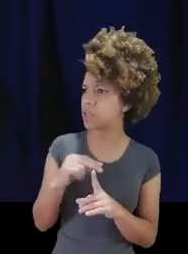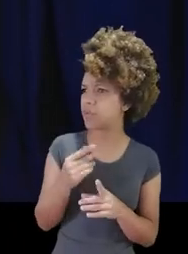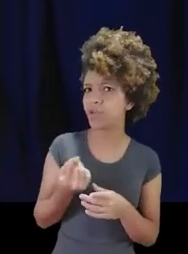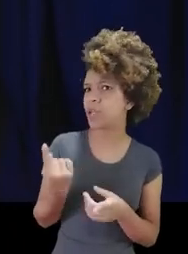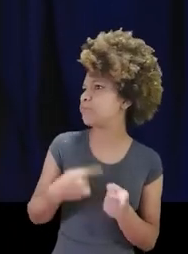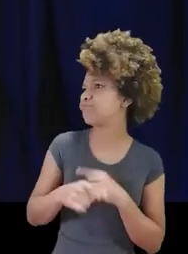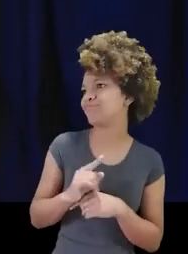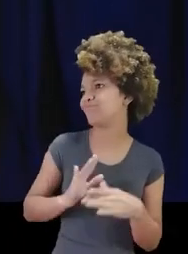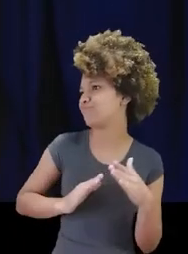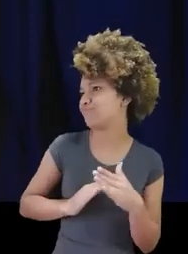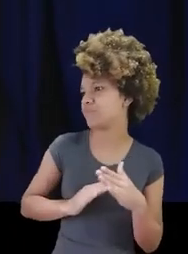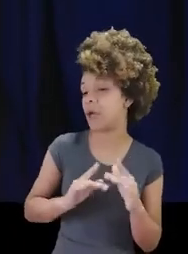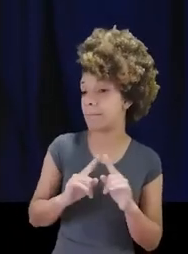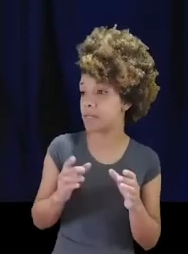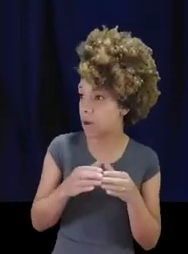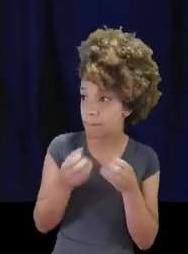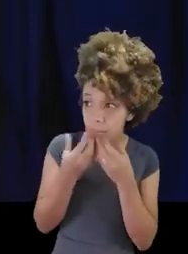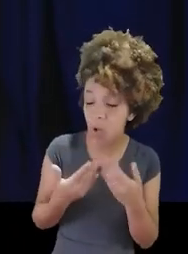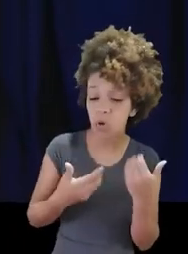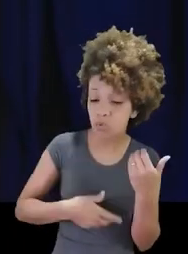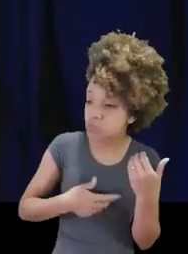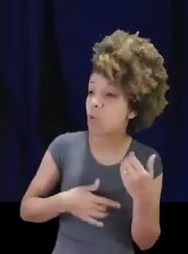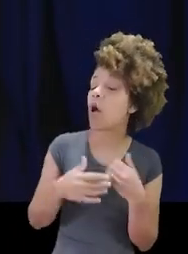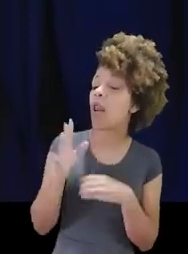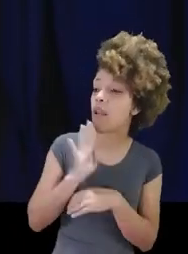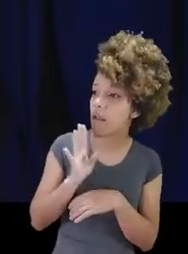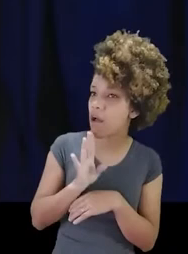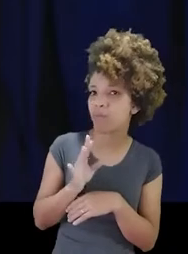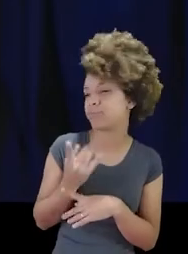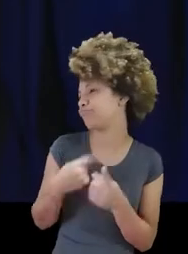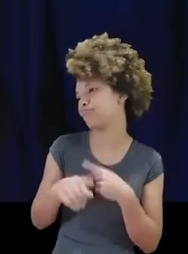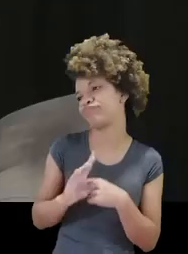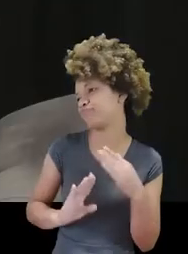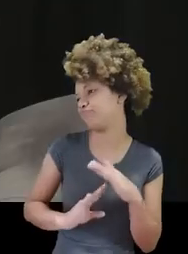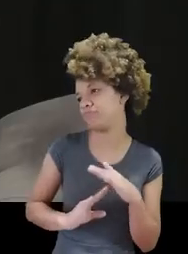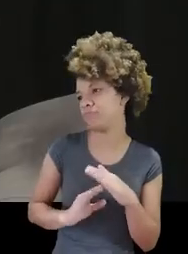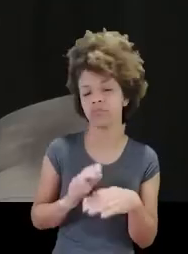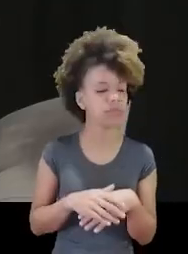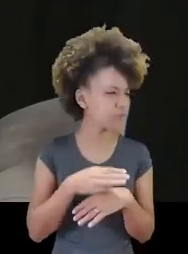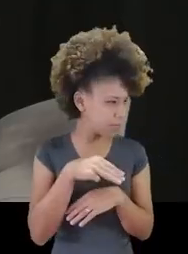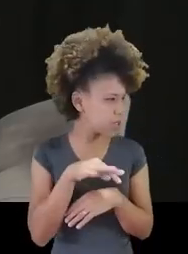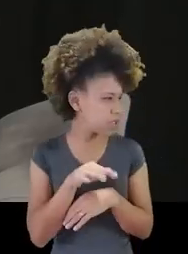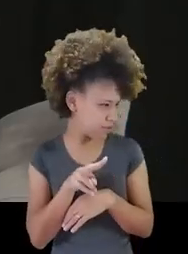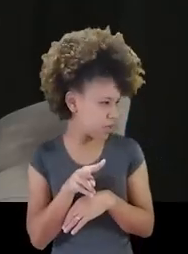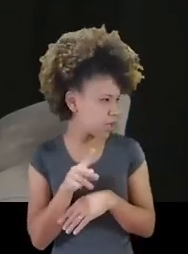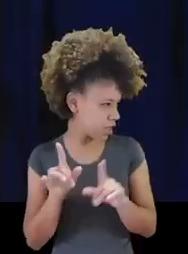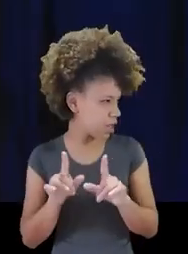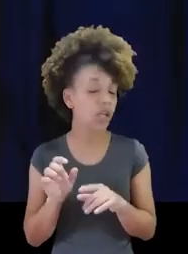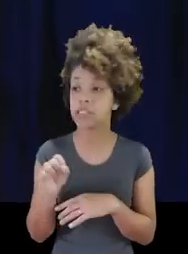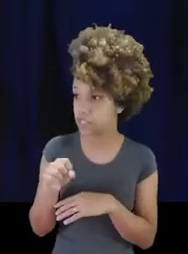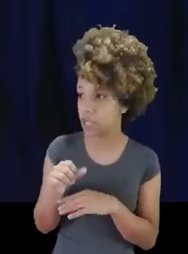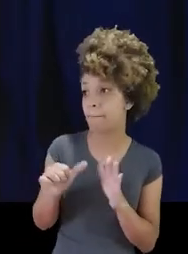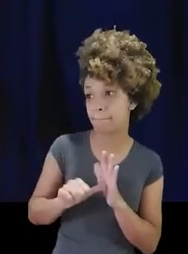o pau nos cara os caras não viraram então assim mas era uma banda muito boa tinha um putasson legal e não virou tocava nem te vi